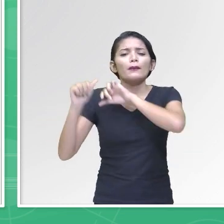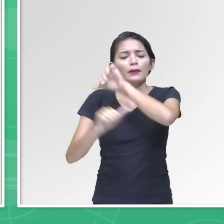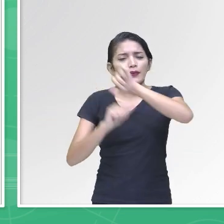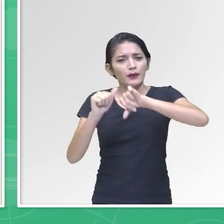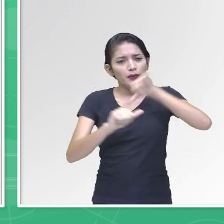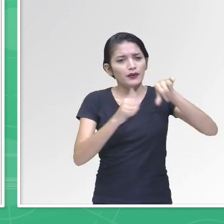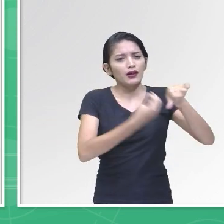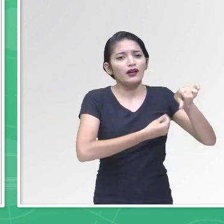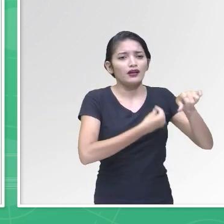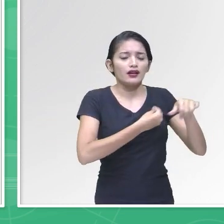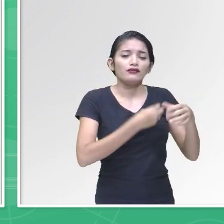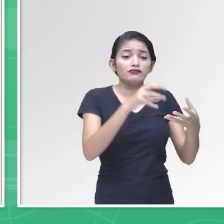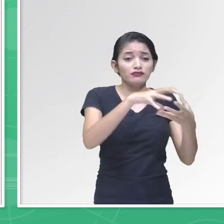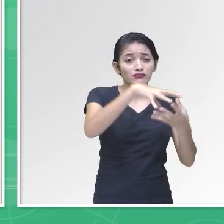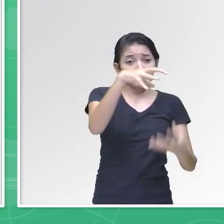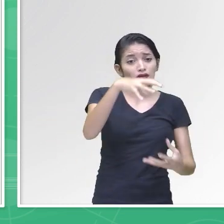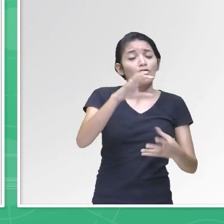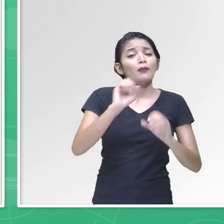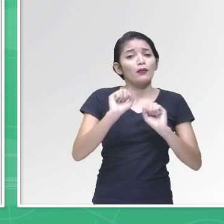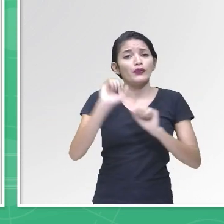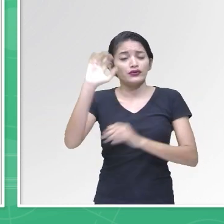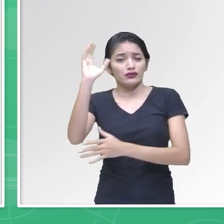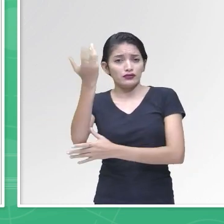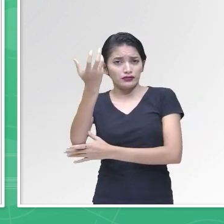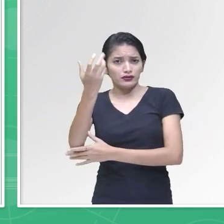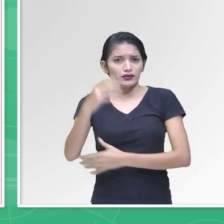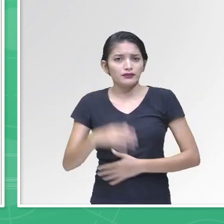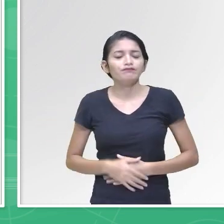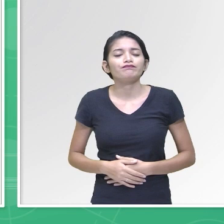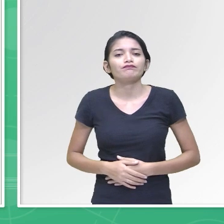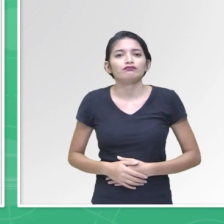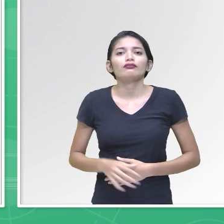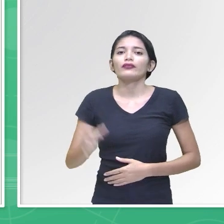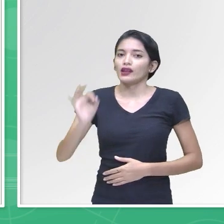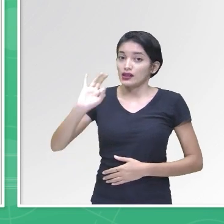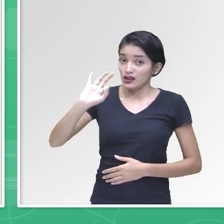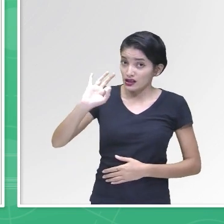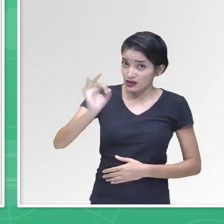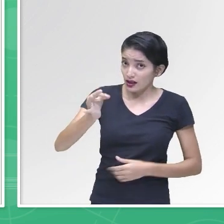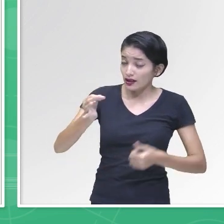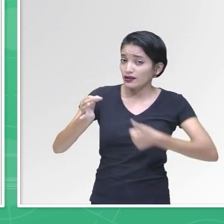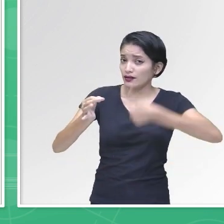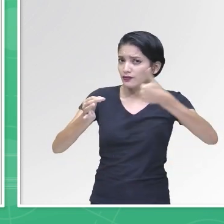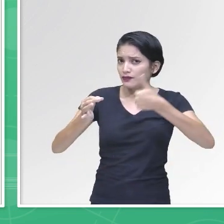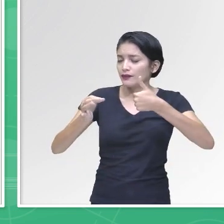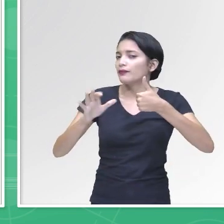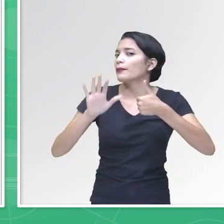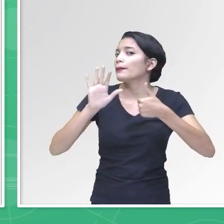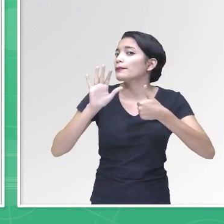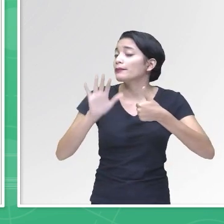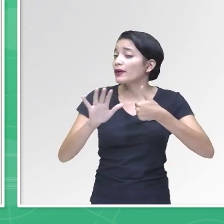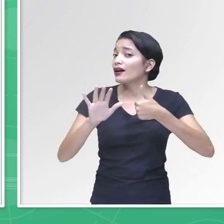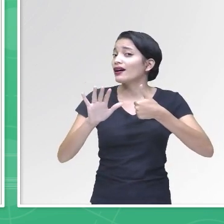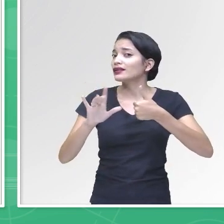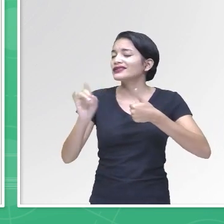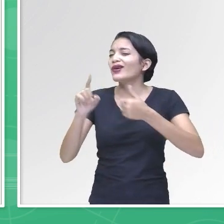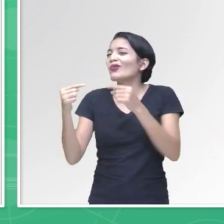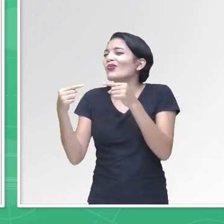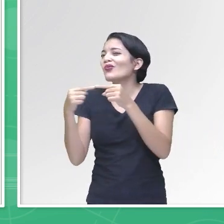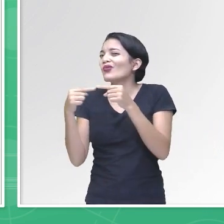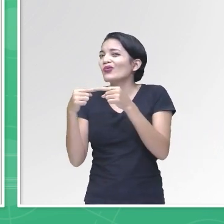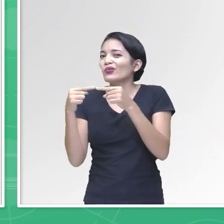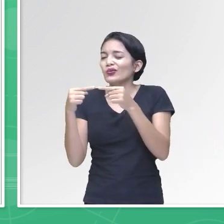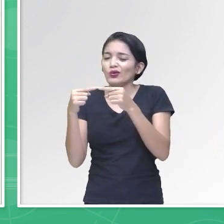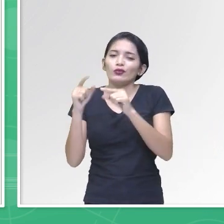vida adulta podem ocorrer. Ela está certa, essa alternativa, mas ela não corresponde